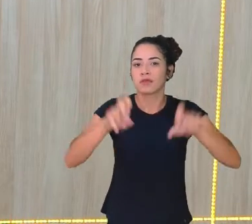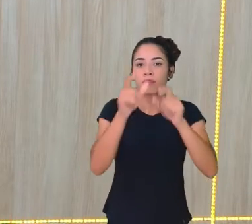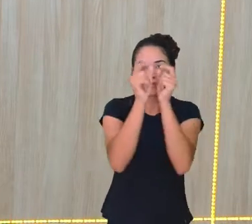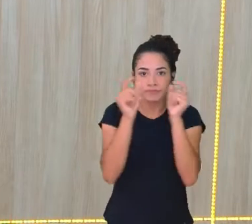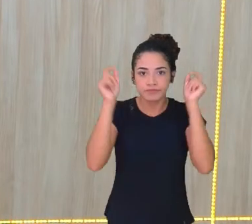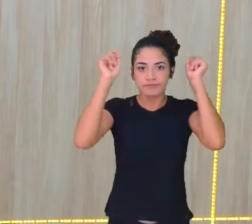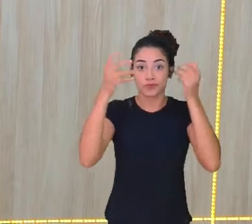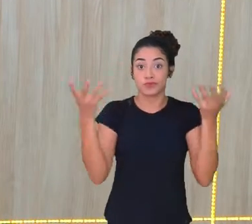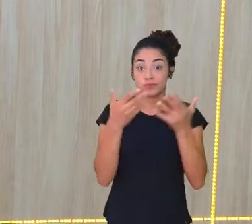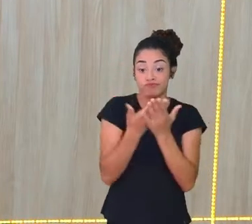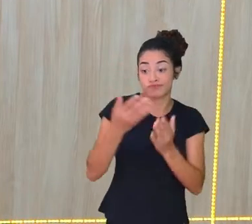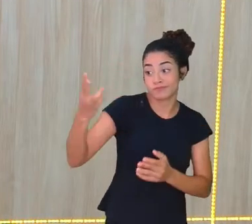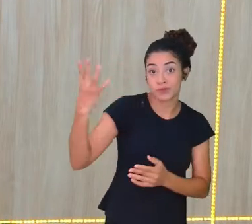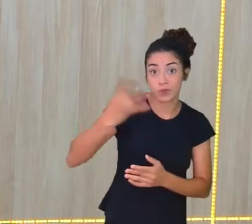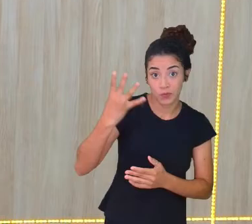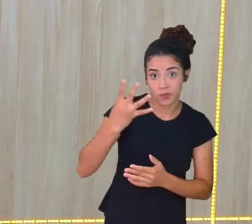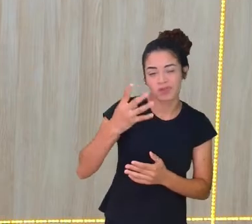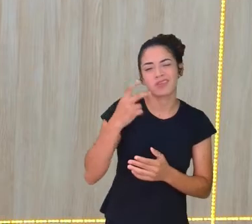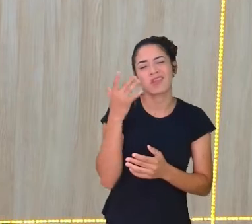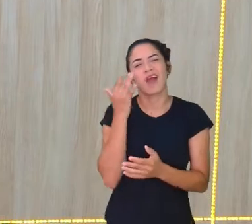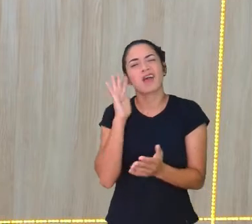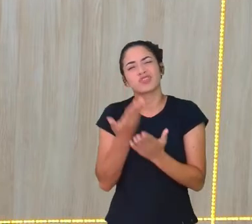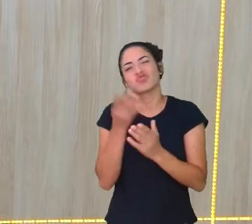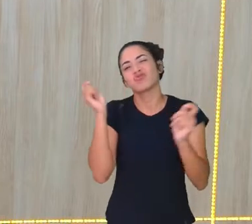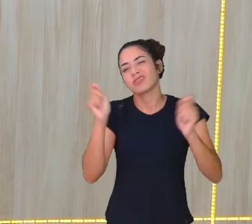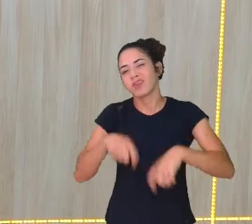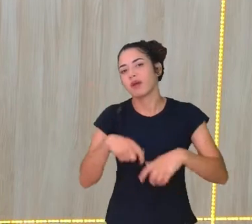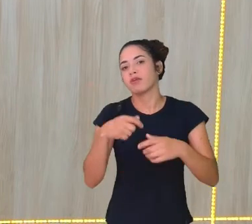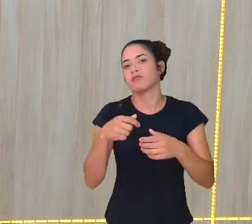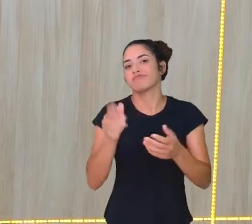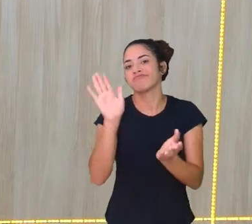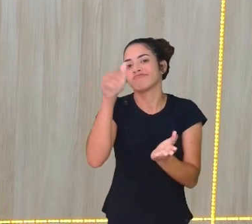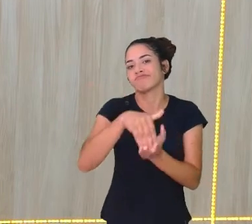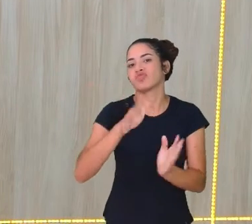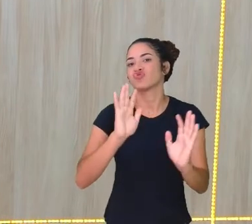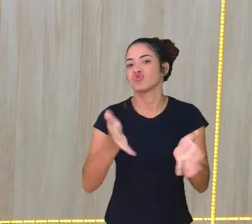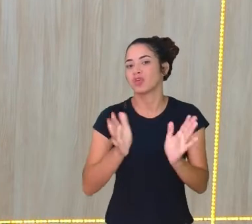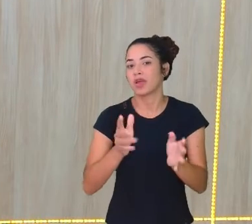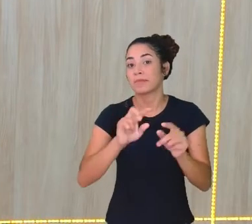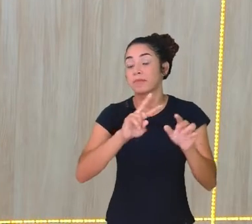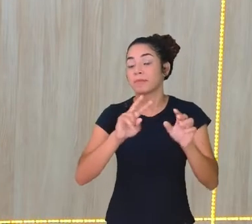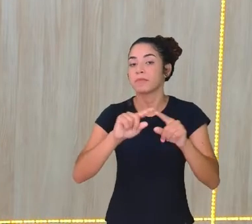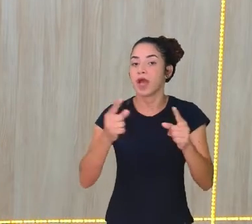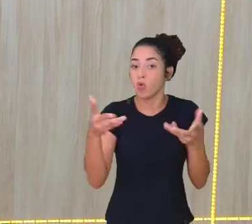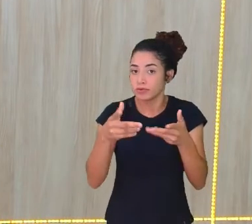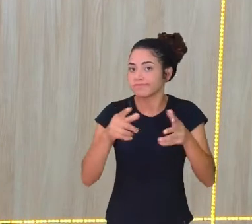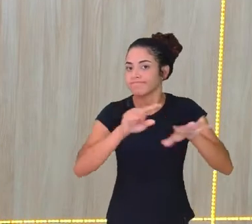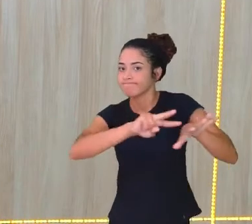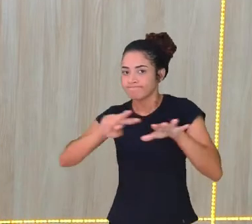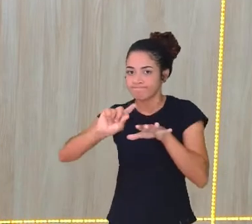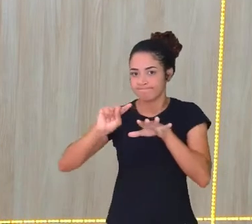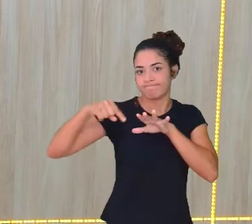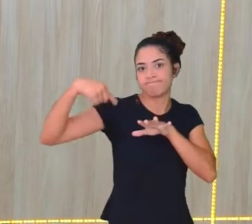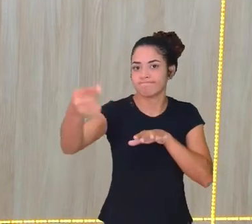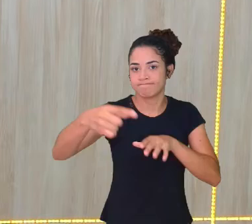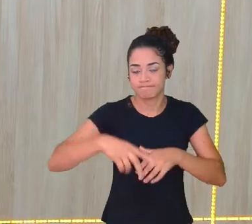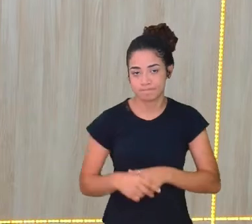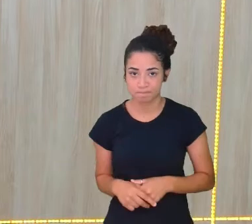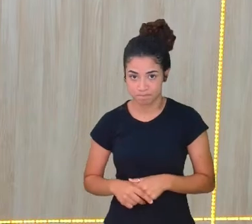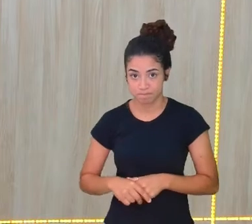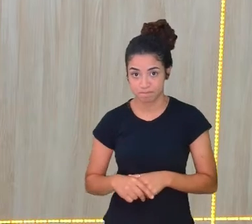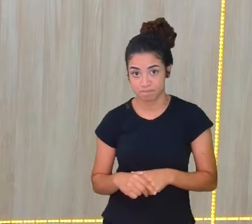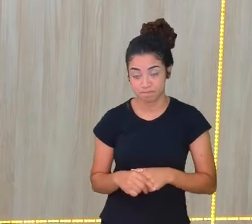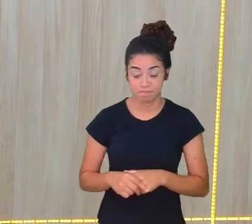aula. Eu acredito que a gente finaliza esse conteúdo na próxima semana, mas